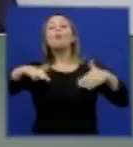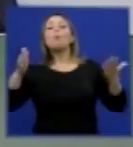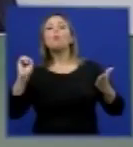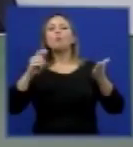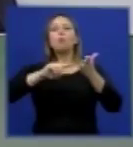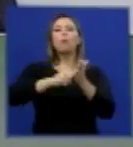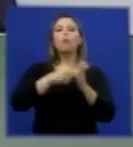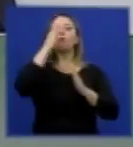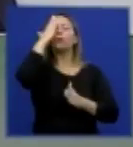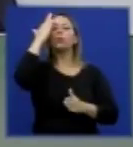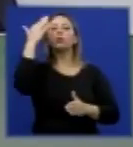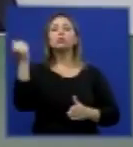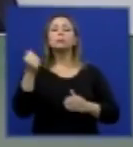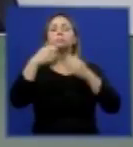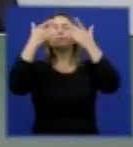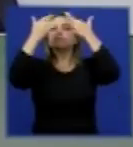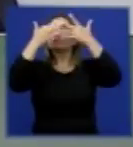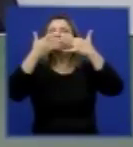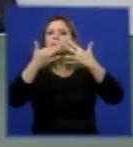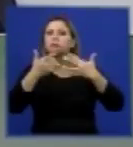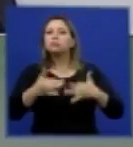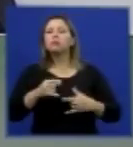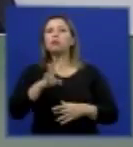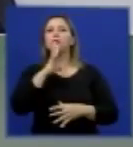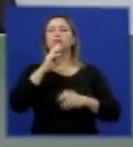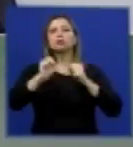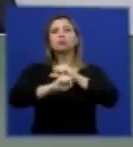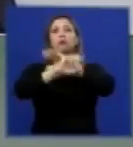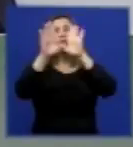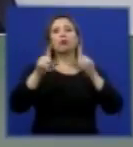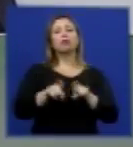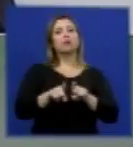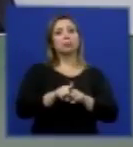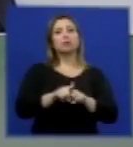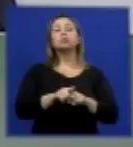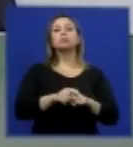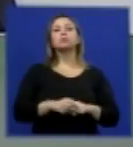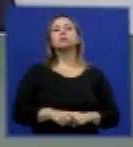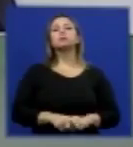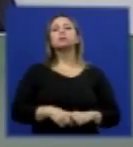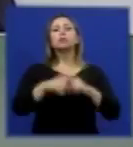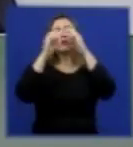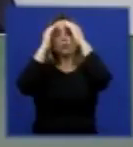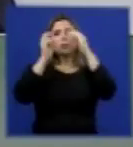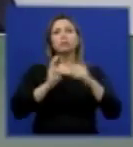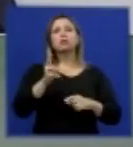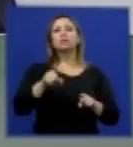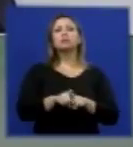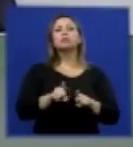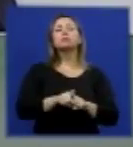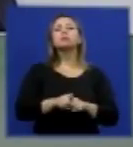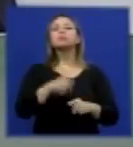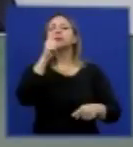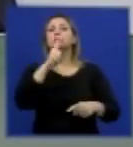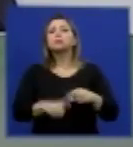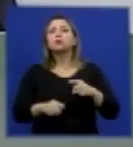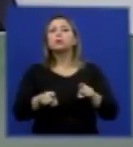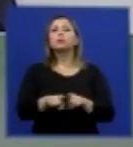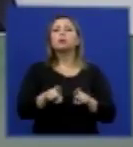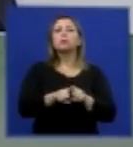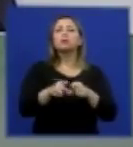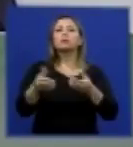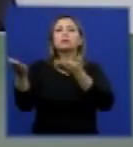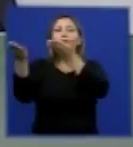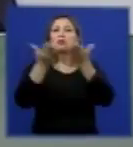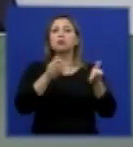de ver esclarecida ou determinada, decidida pelo Supremo, a constitucionalidade da vedação da